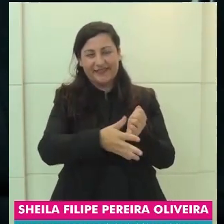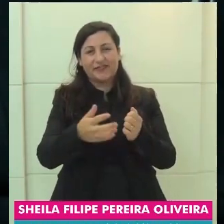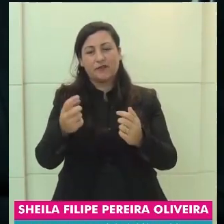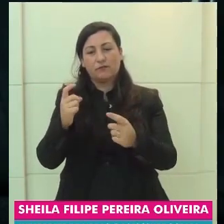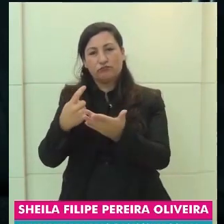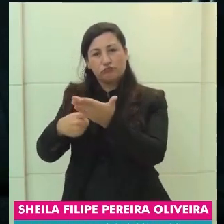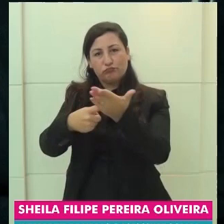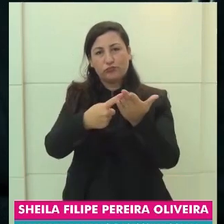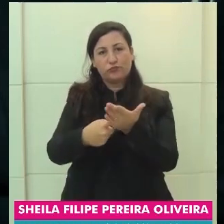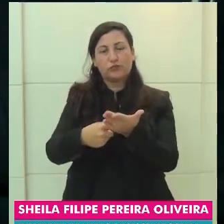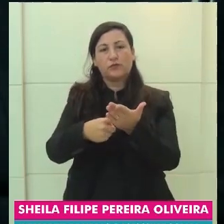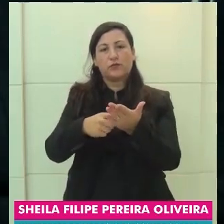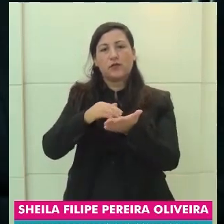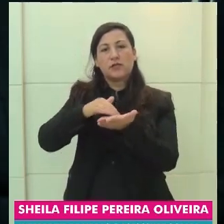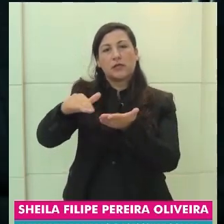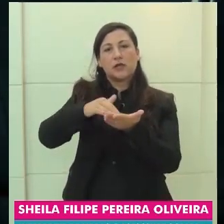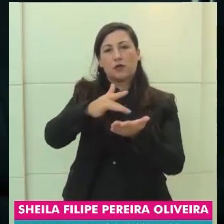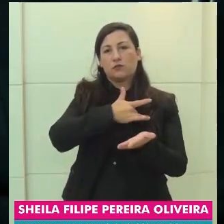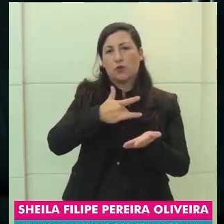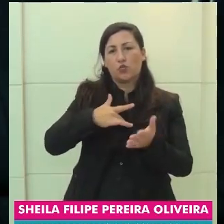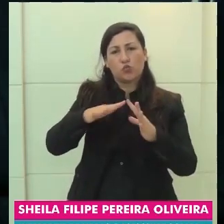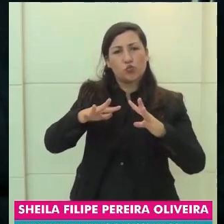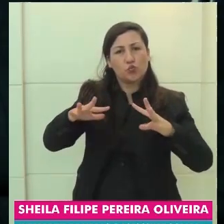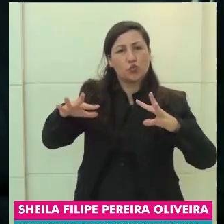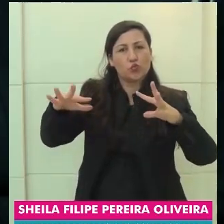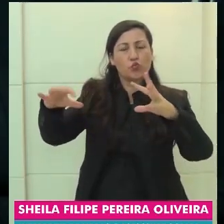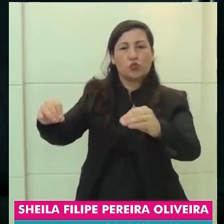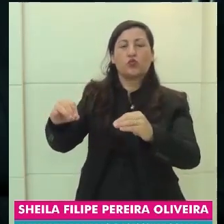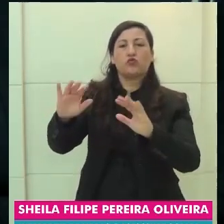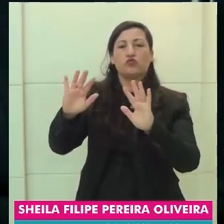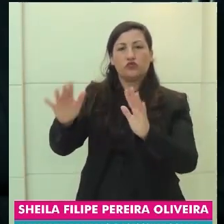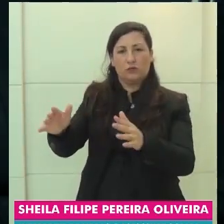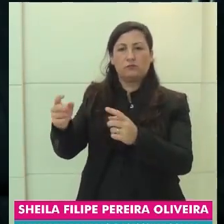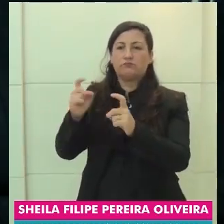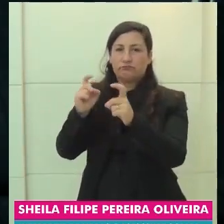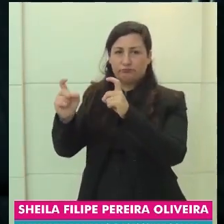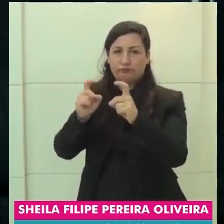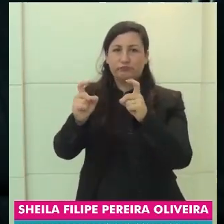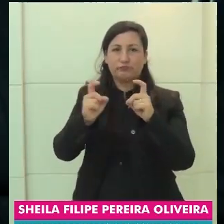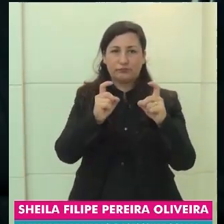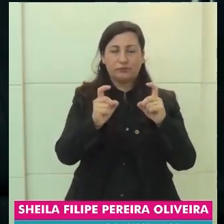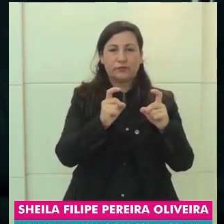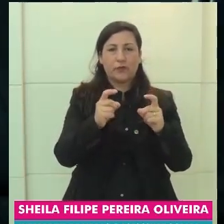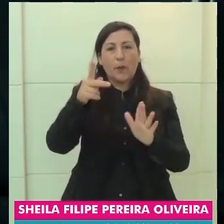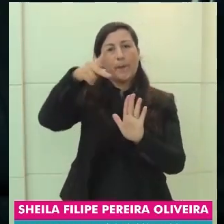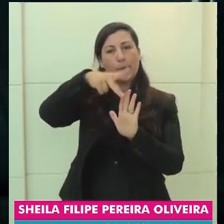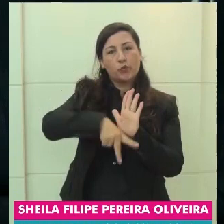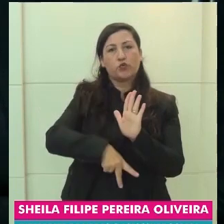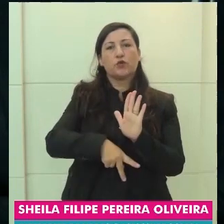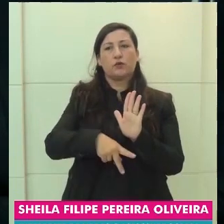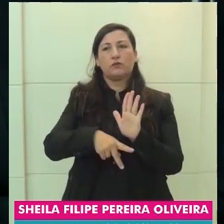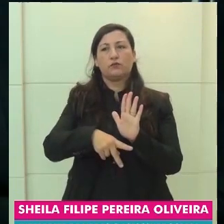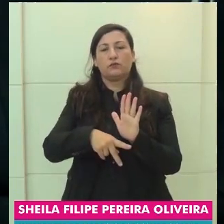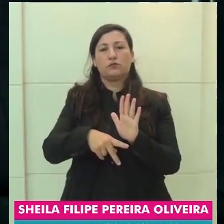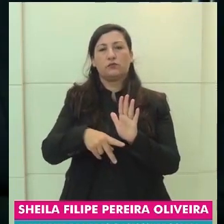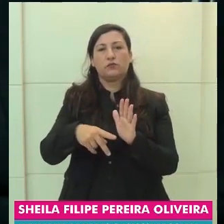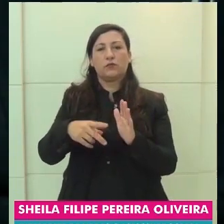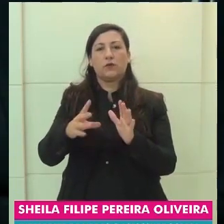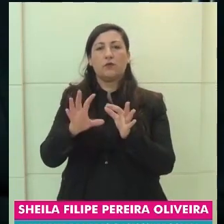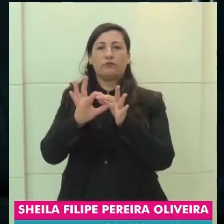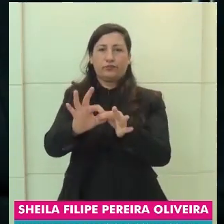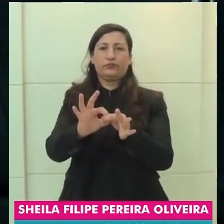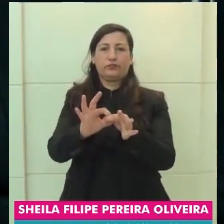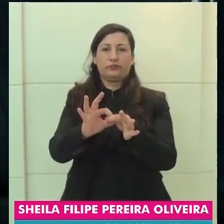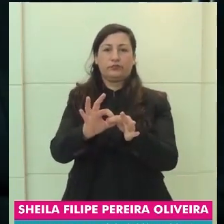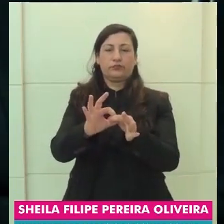Saúde, da MESC, estão a par da situação. E a gente agora, a gente está montando um projeto para um convênio,